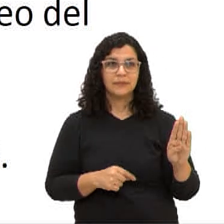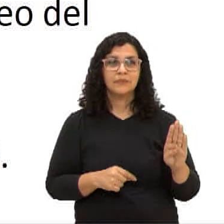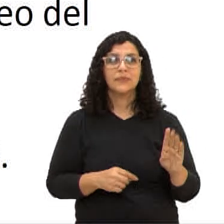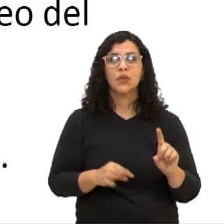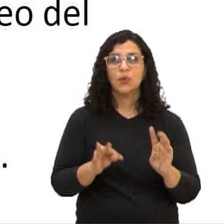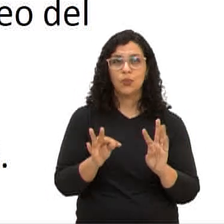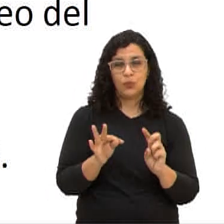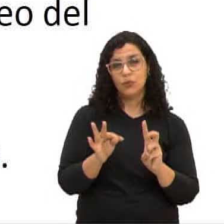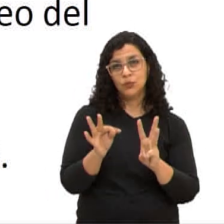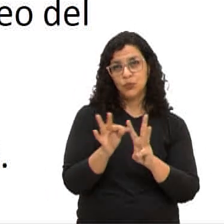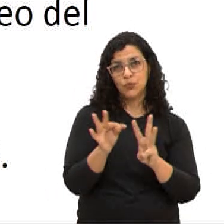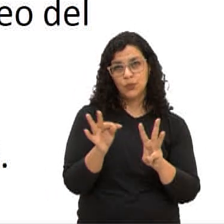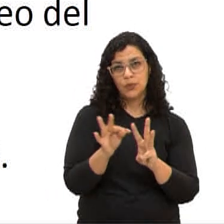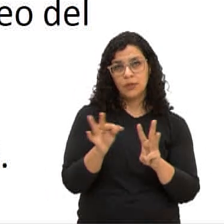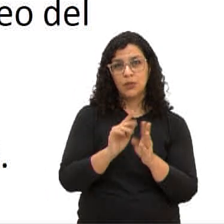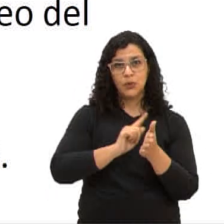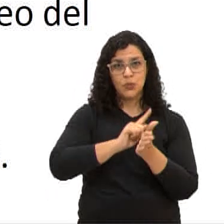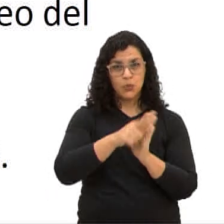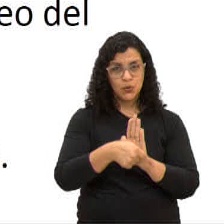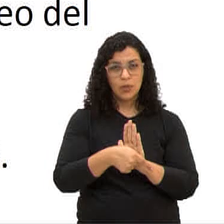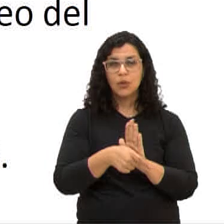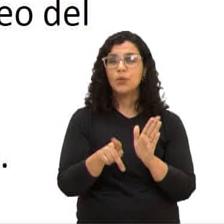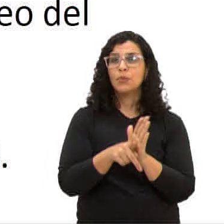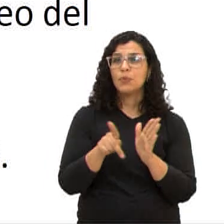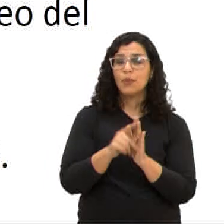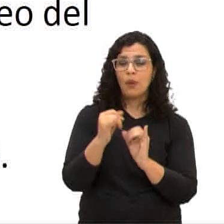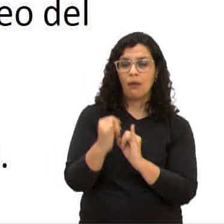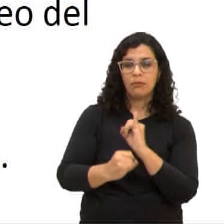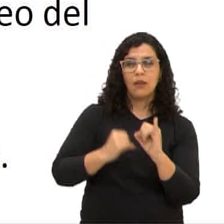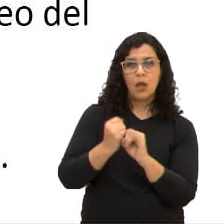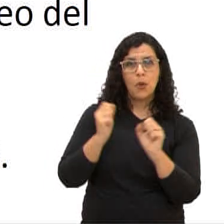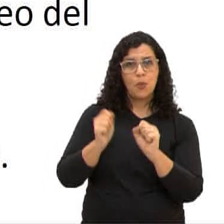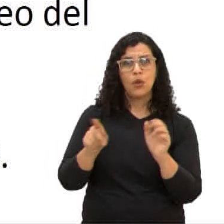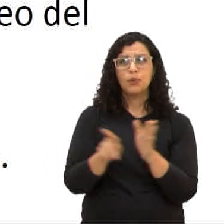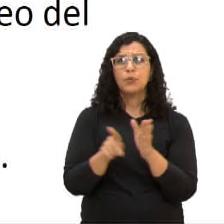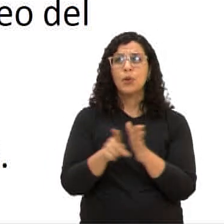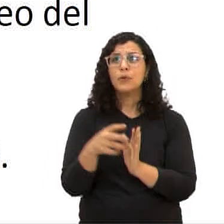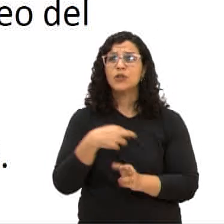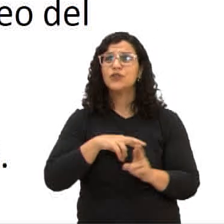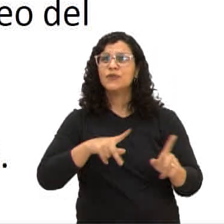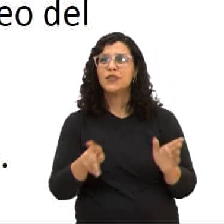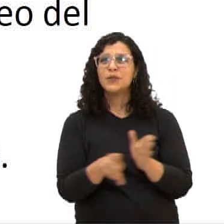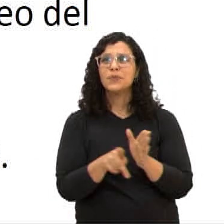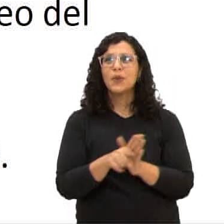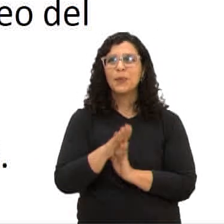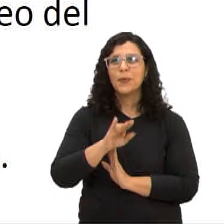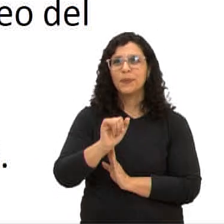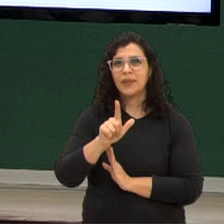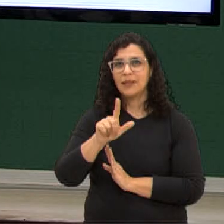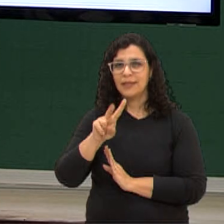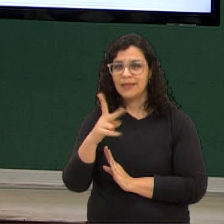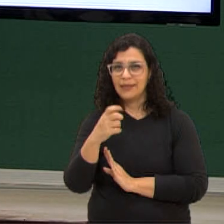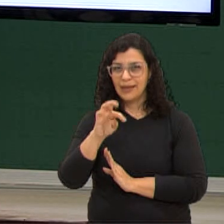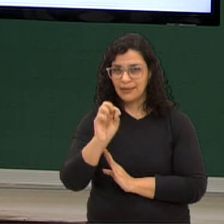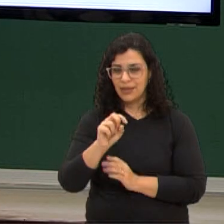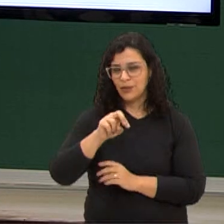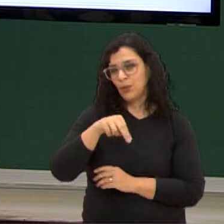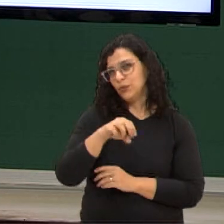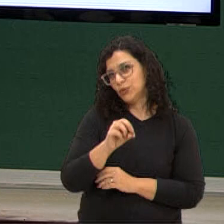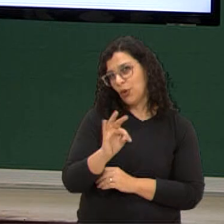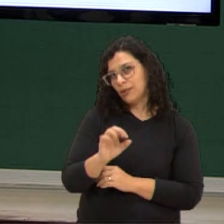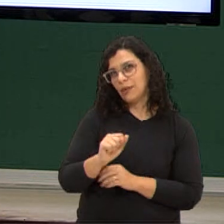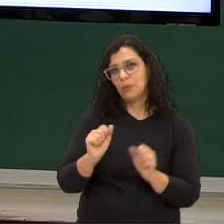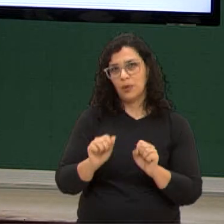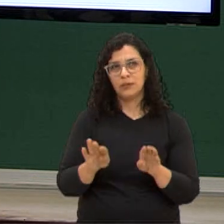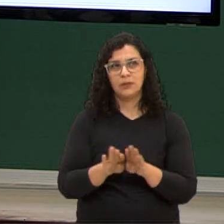tweet é um gênero textual do meio digital que pode ser considerado uma nova versão do gênero bilhete, né? Nota de recados,